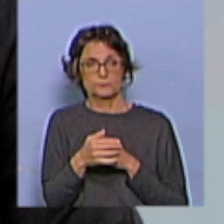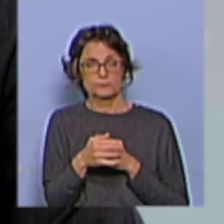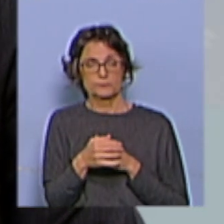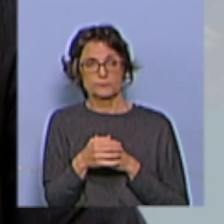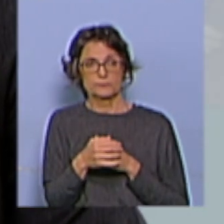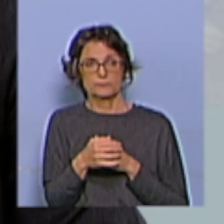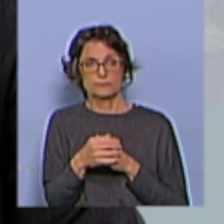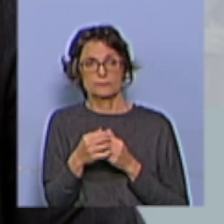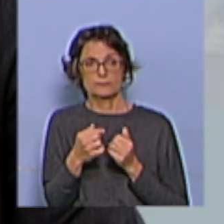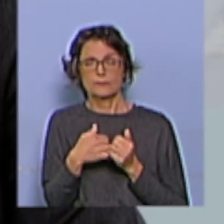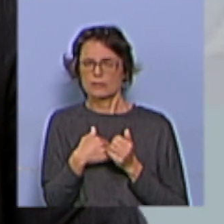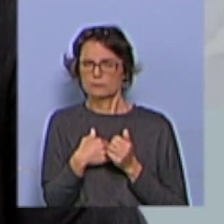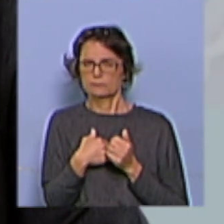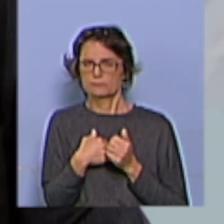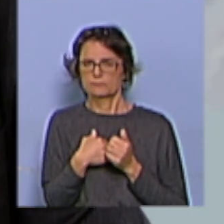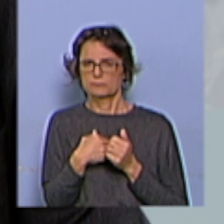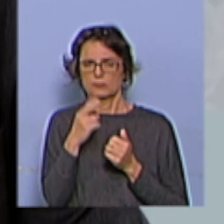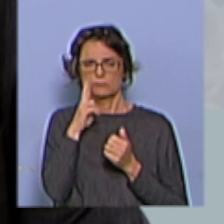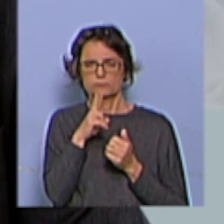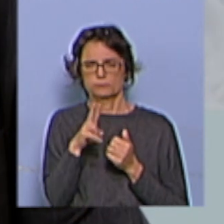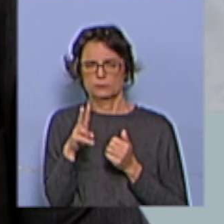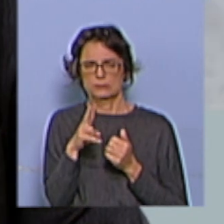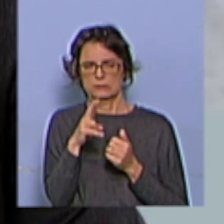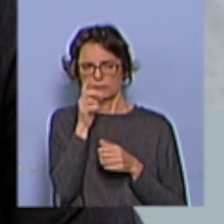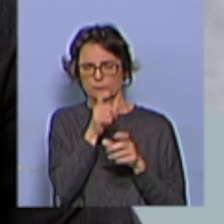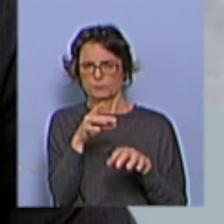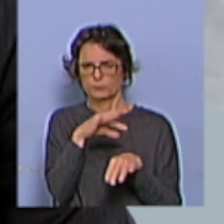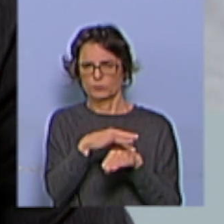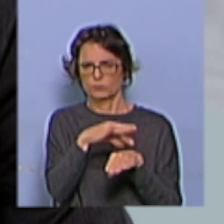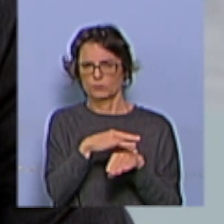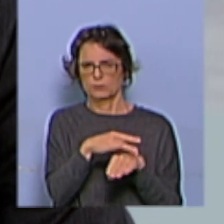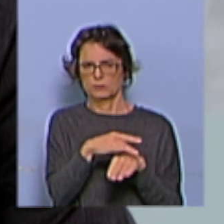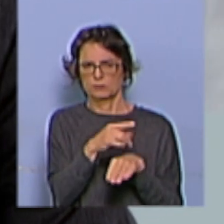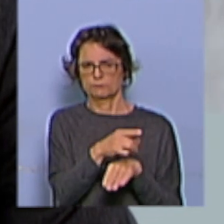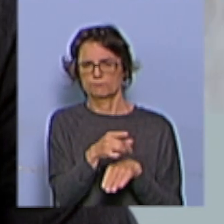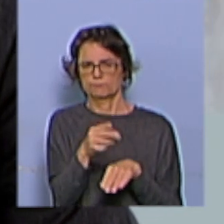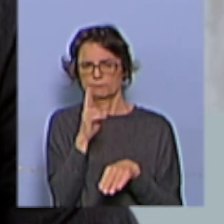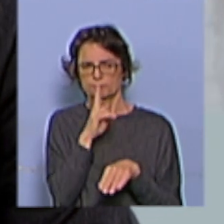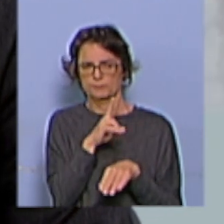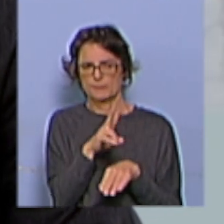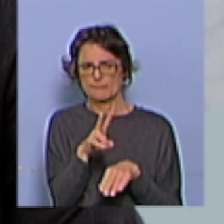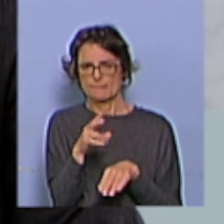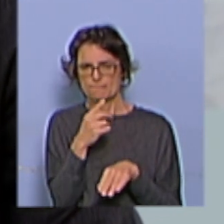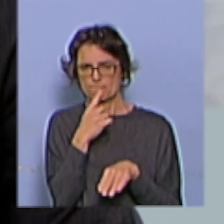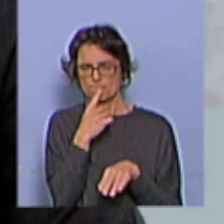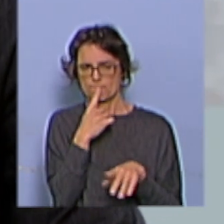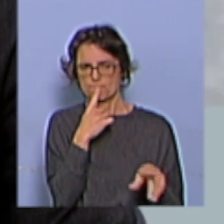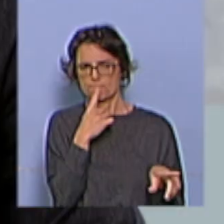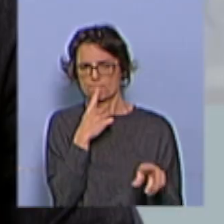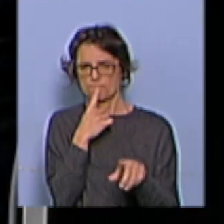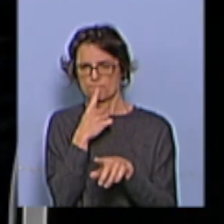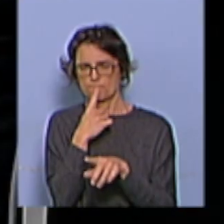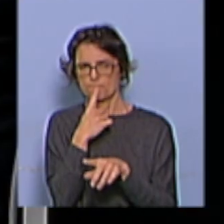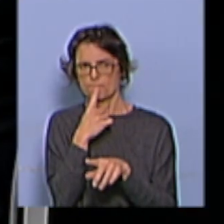Eu vi isso nos doentes muito, daqueles que eu fui visitar e noutros que, enfim, acabaram por não estar